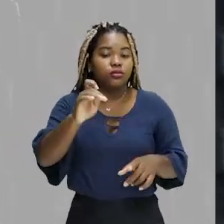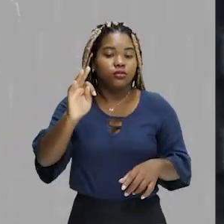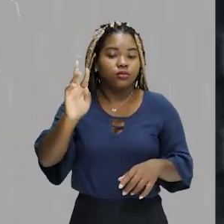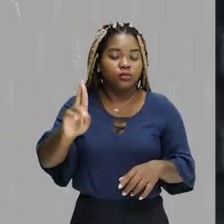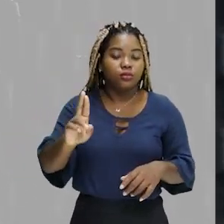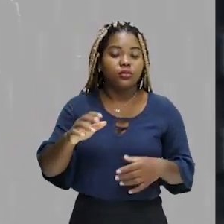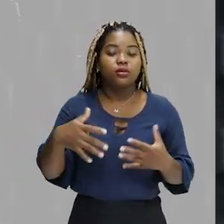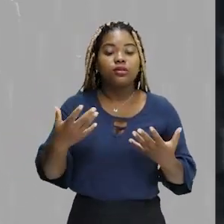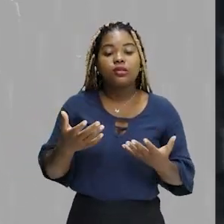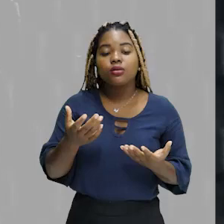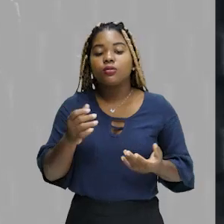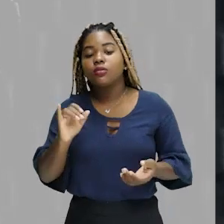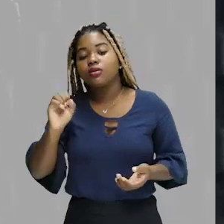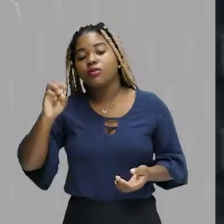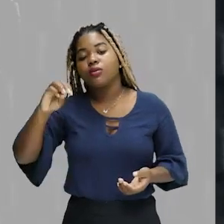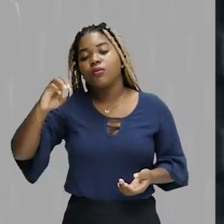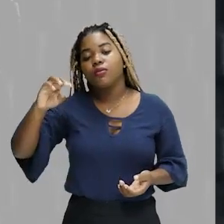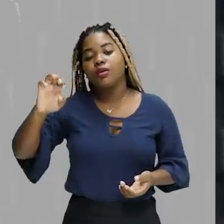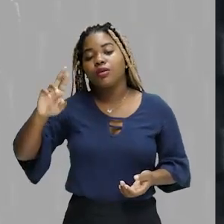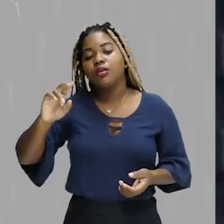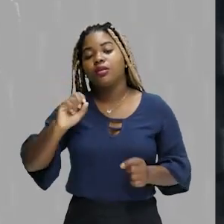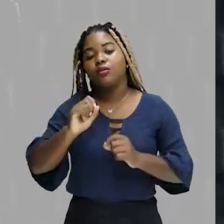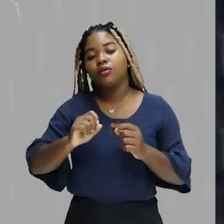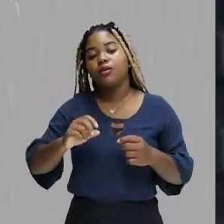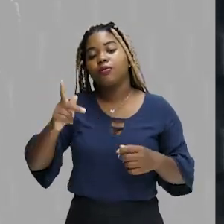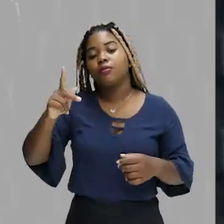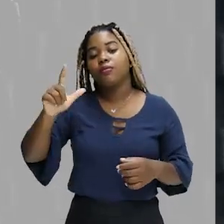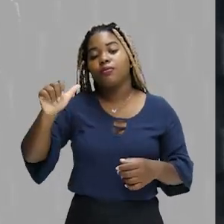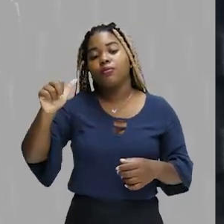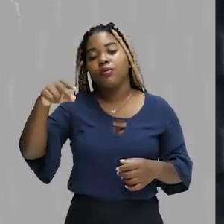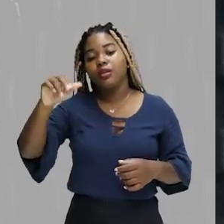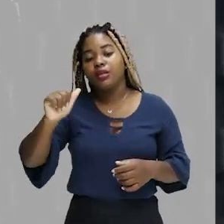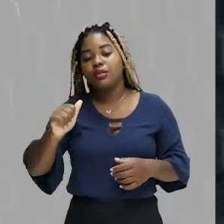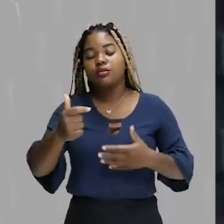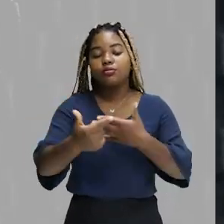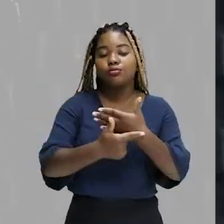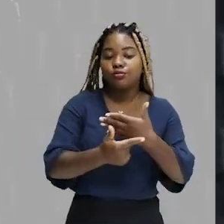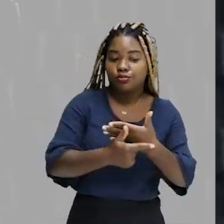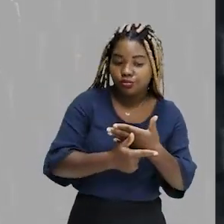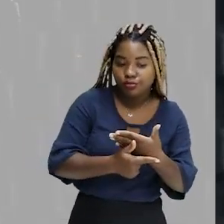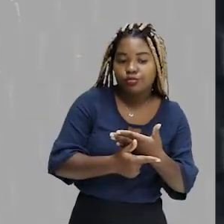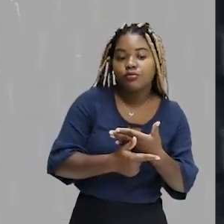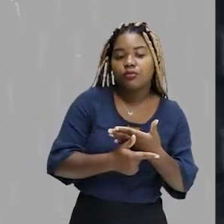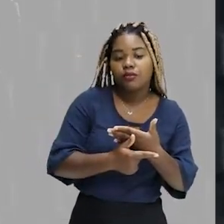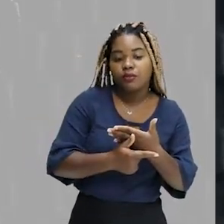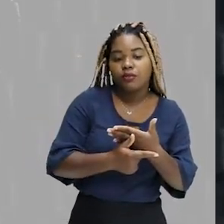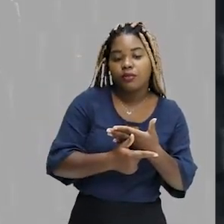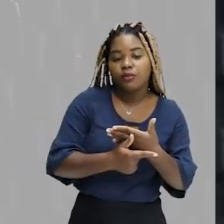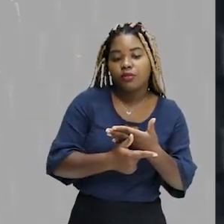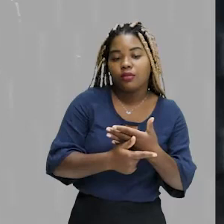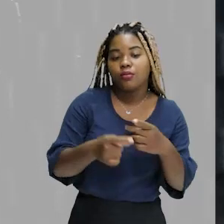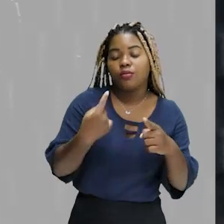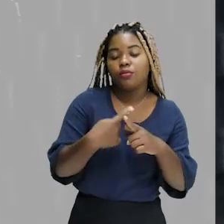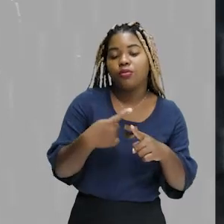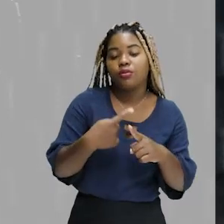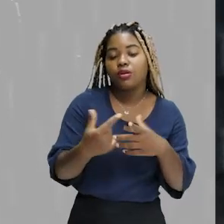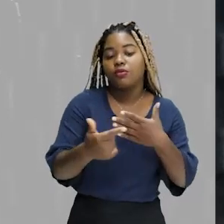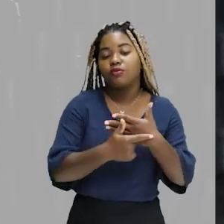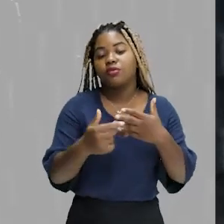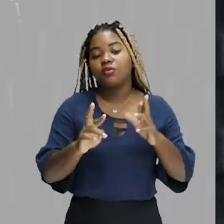isomeria, nesse caso, né, será uma isomeria plana de função, porque eles vão apresentar funções